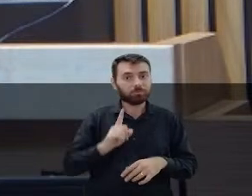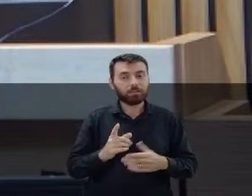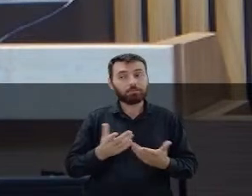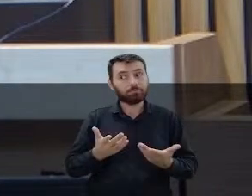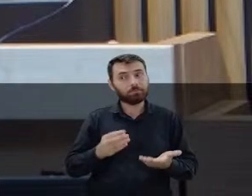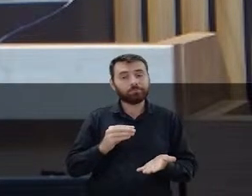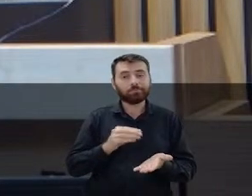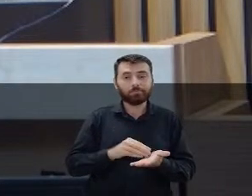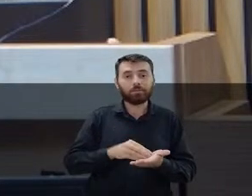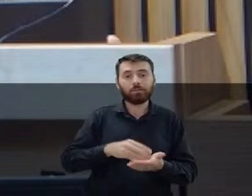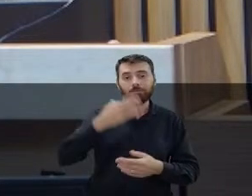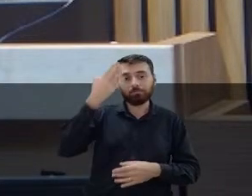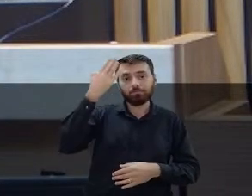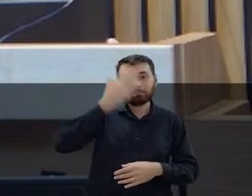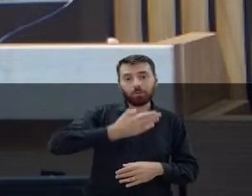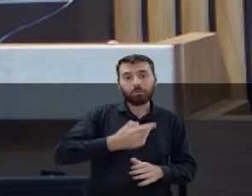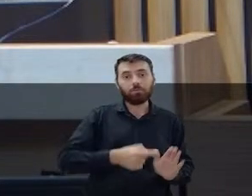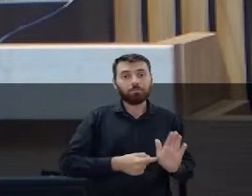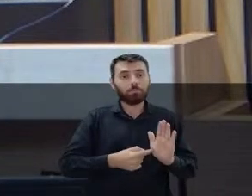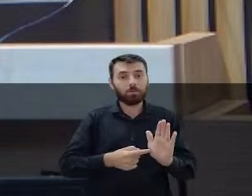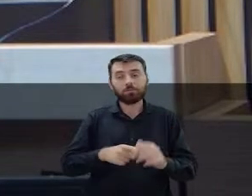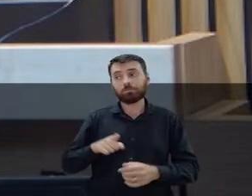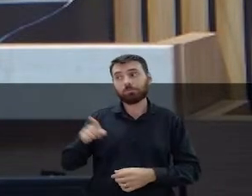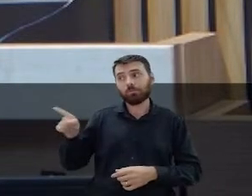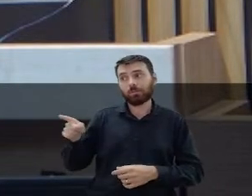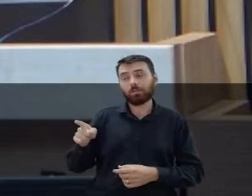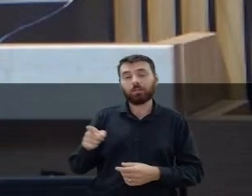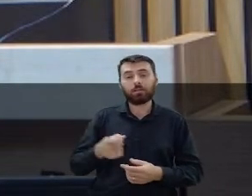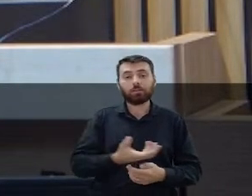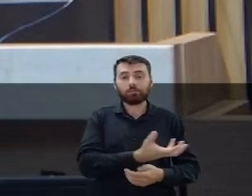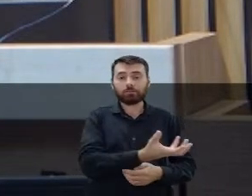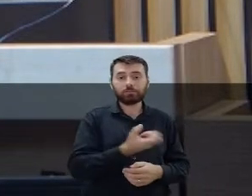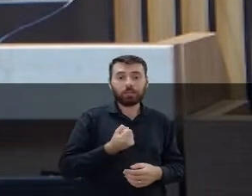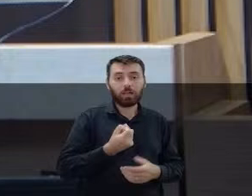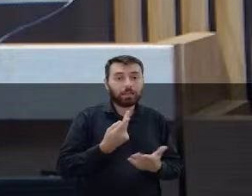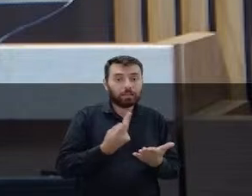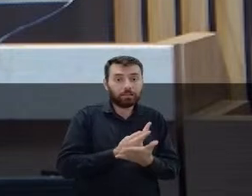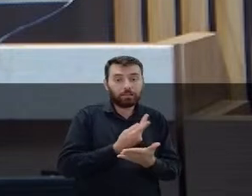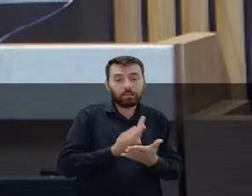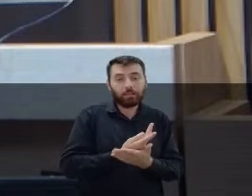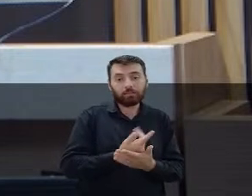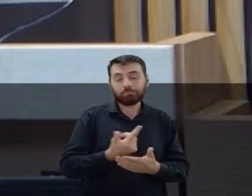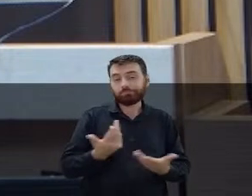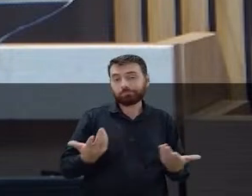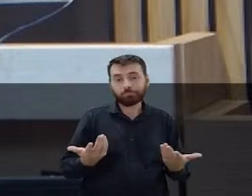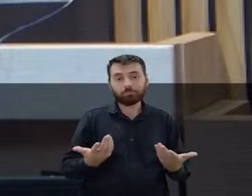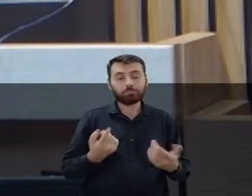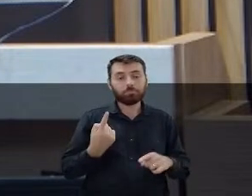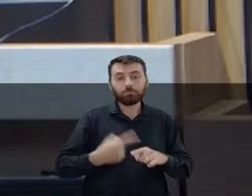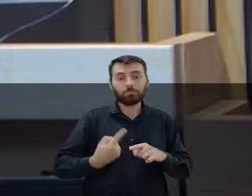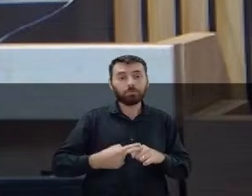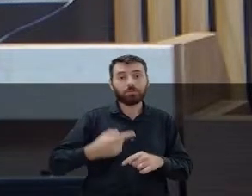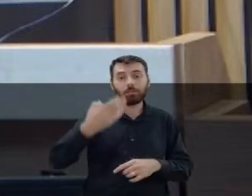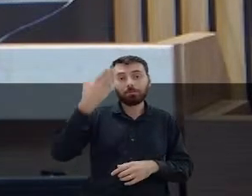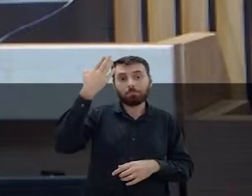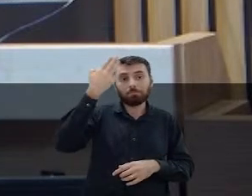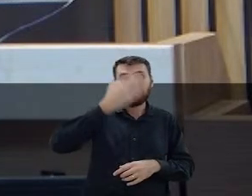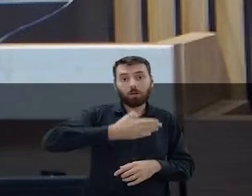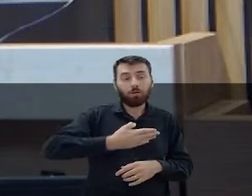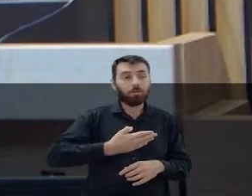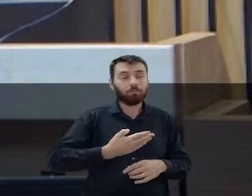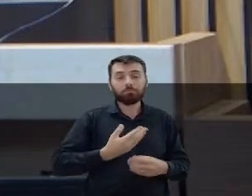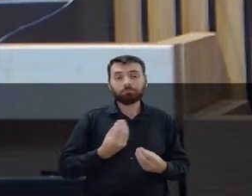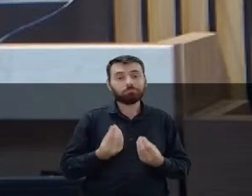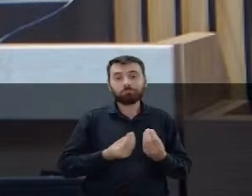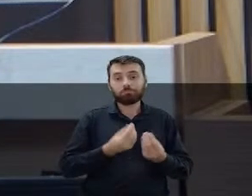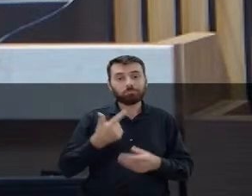de atribuir o caráter ilícito às movimentações feitas pela autora. Não há como se presumir a